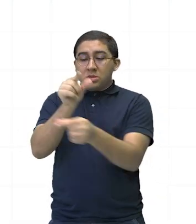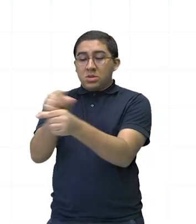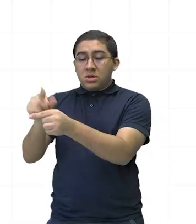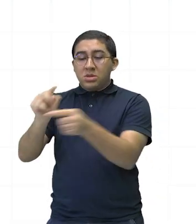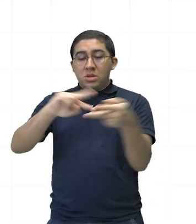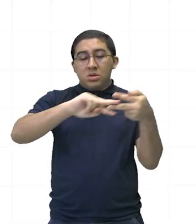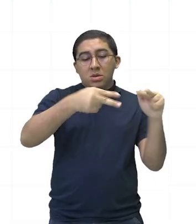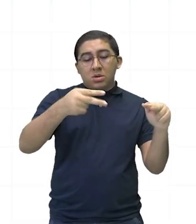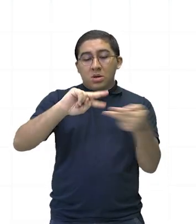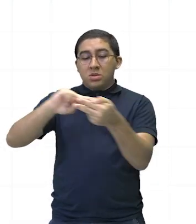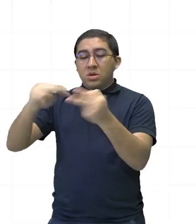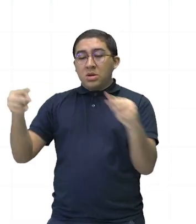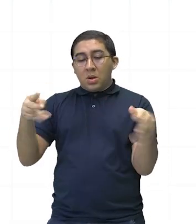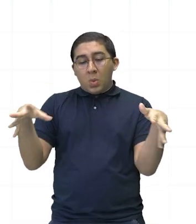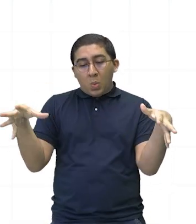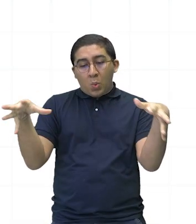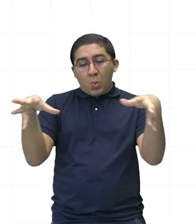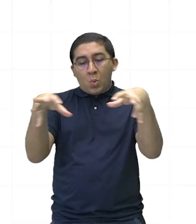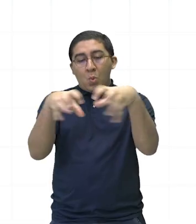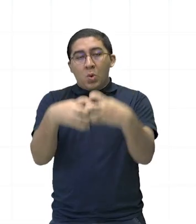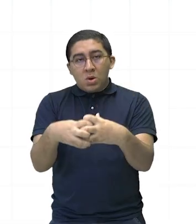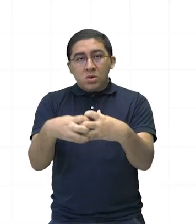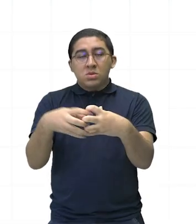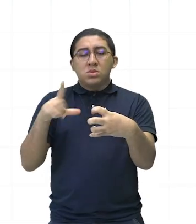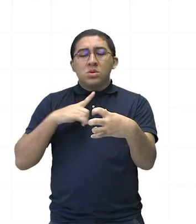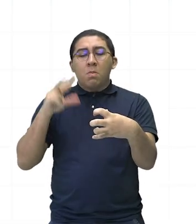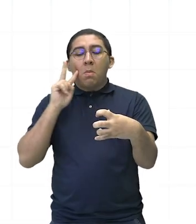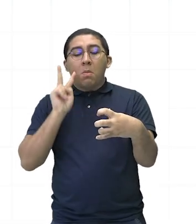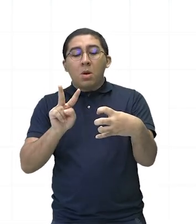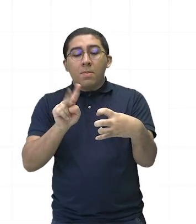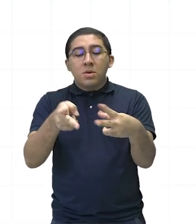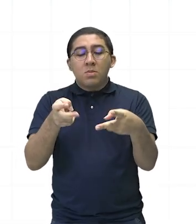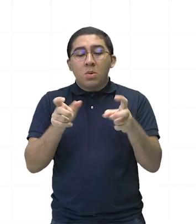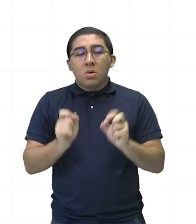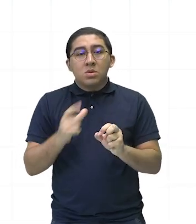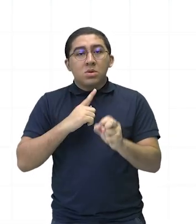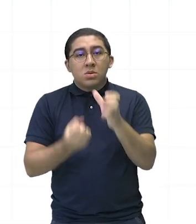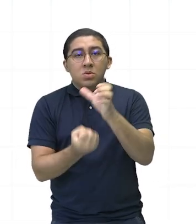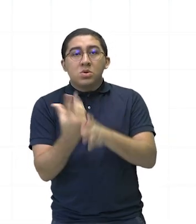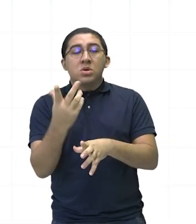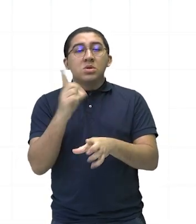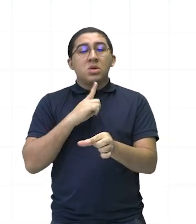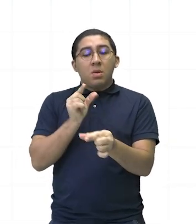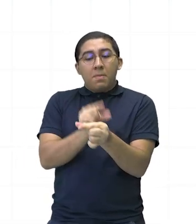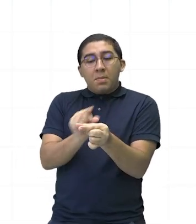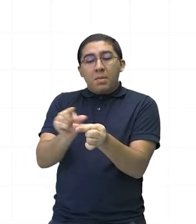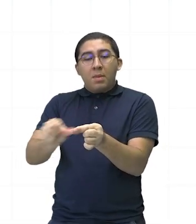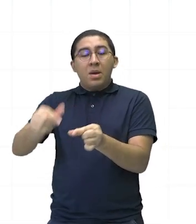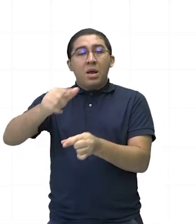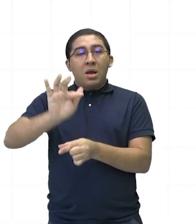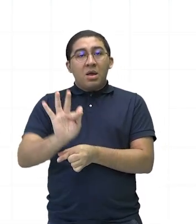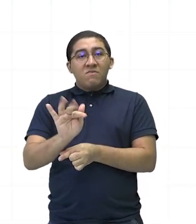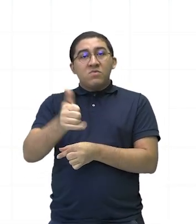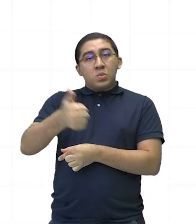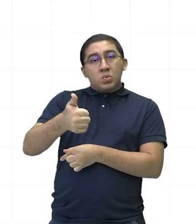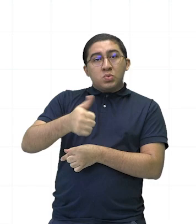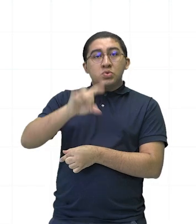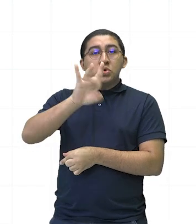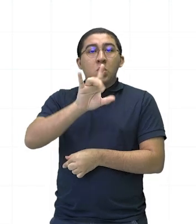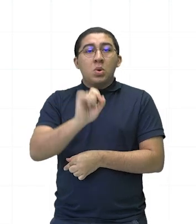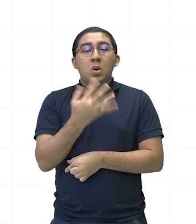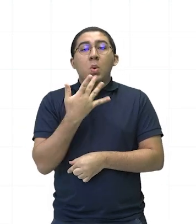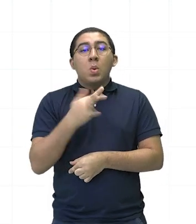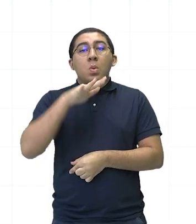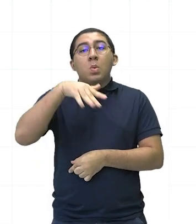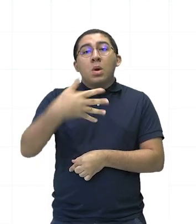de puro. E desse cruzamento, ele observou a formação da geração F1, que originou apenas